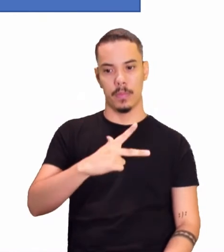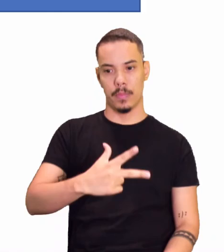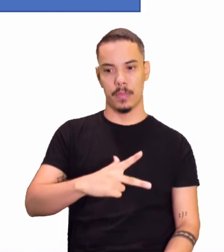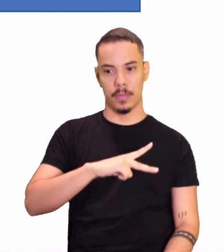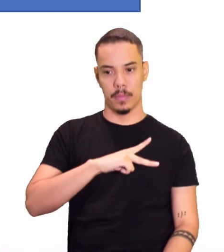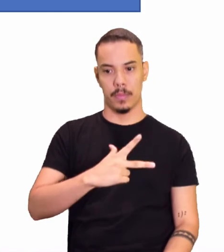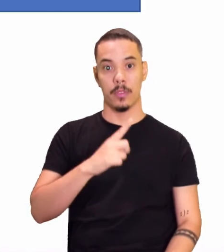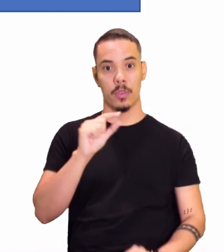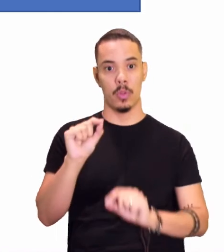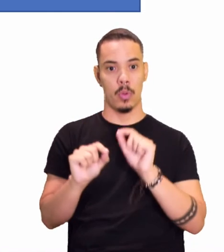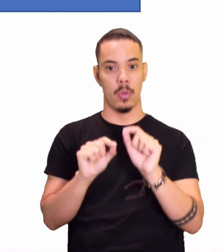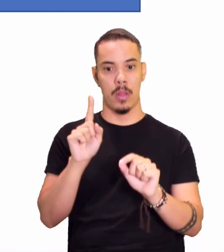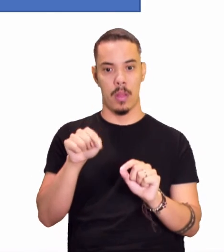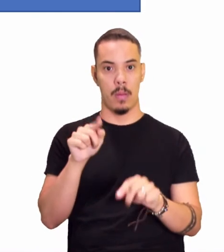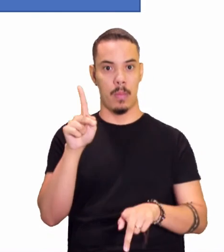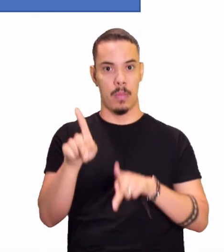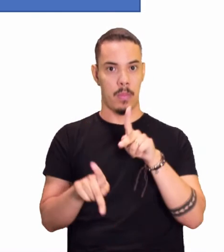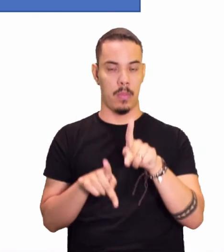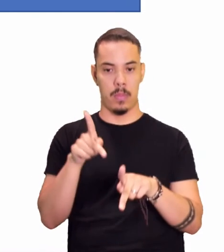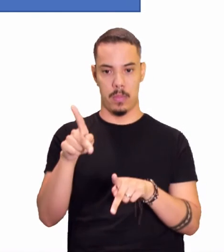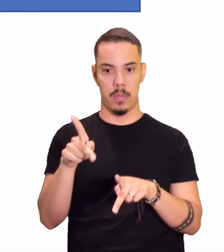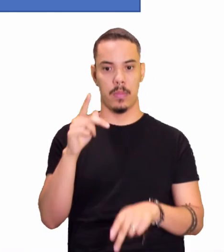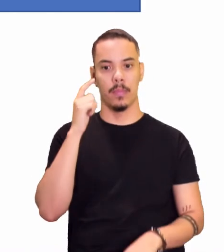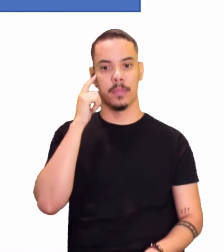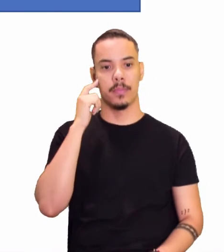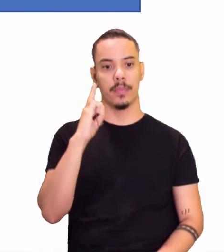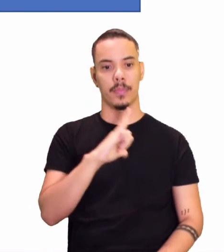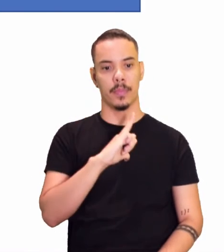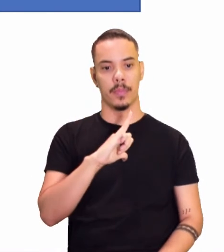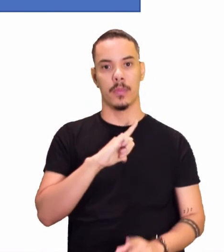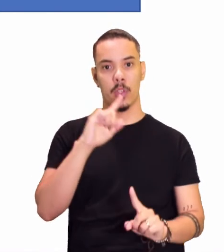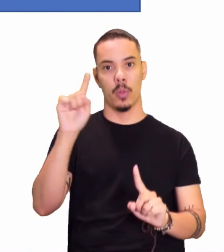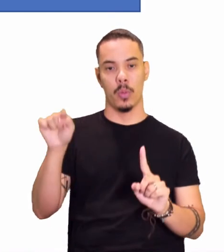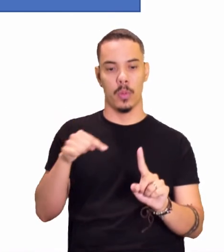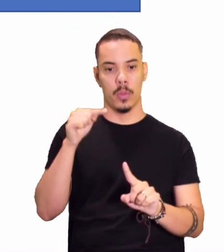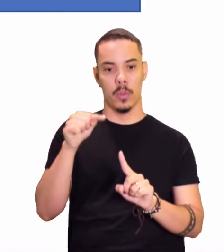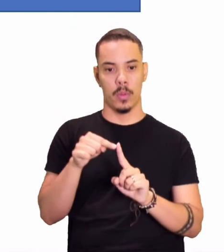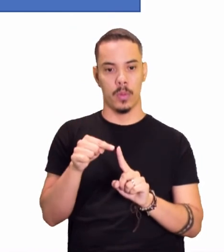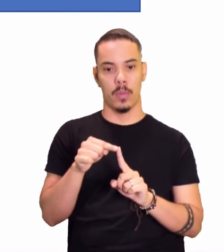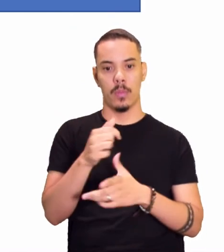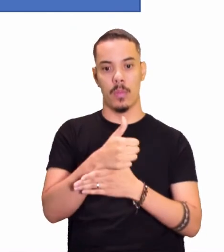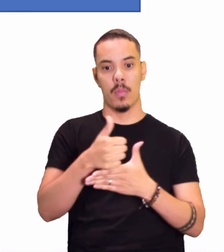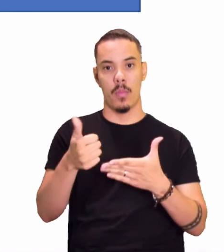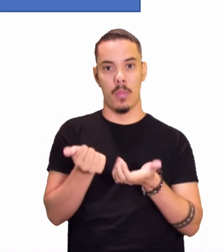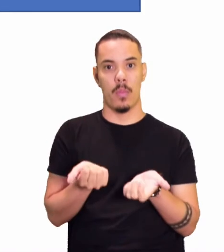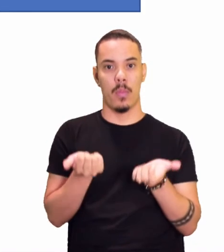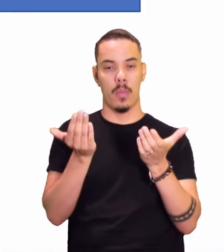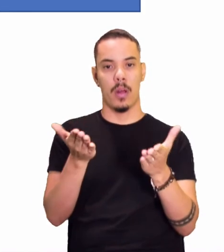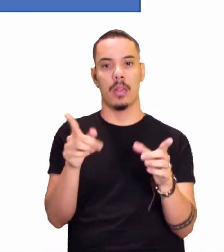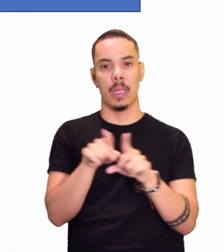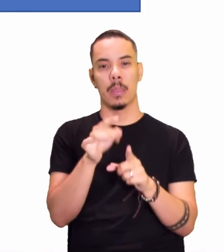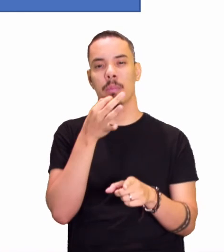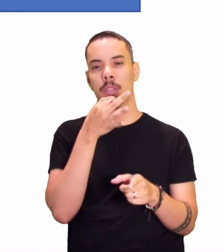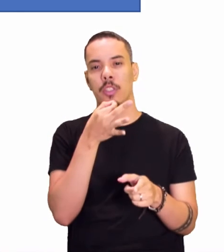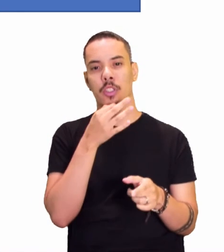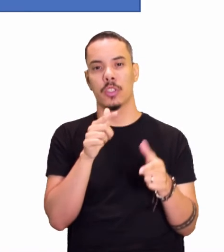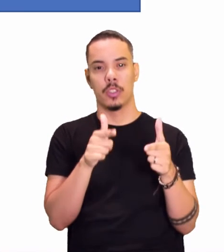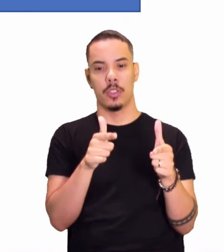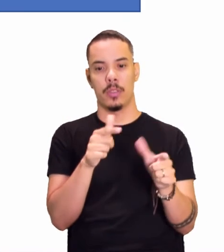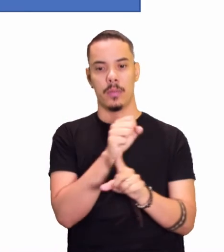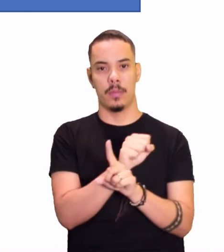ele era um teatro popular e tinha aí como objetivo moralizar e criticar a